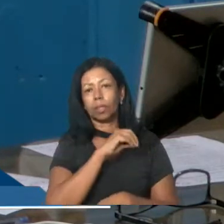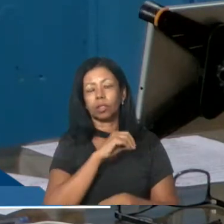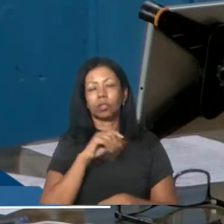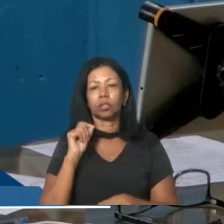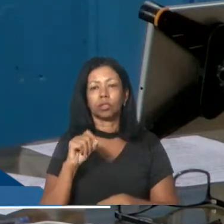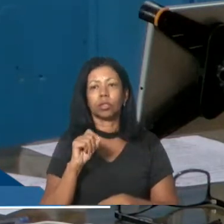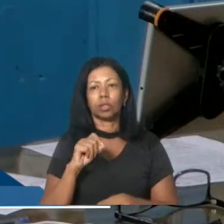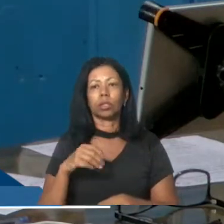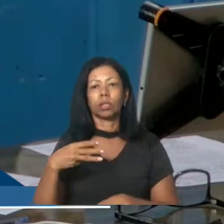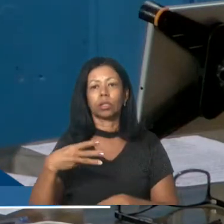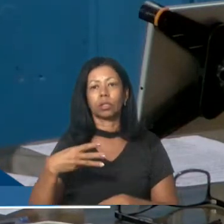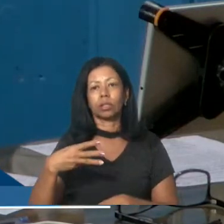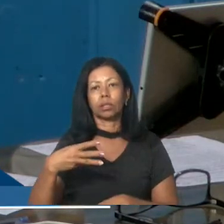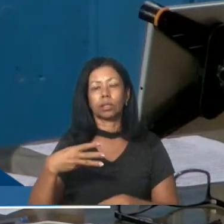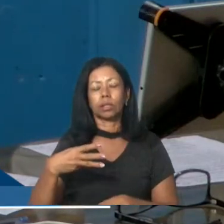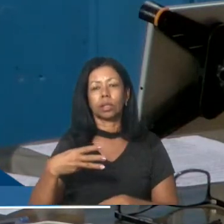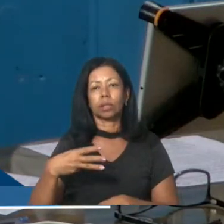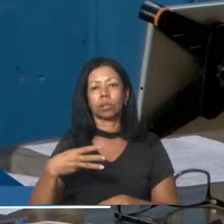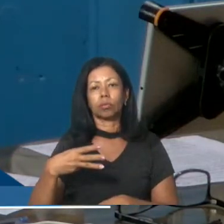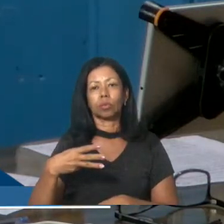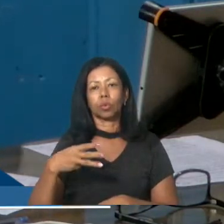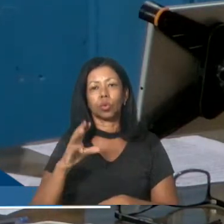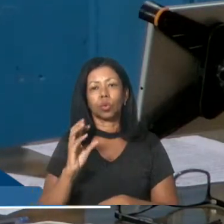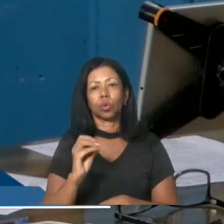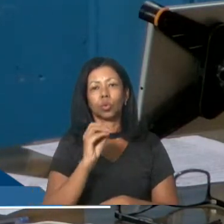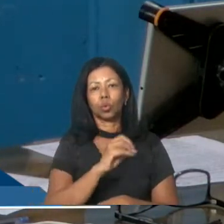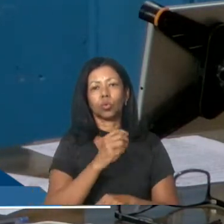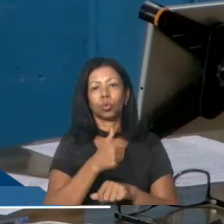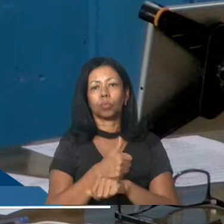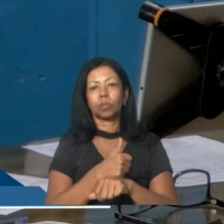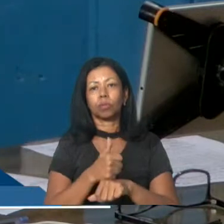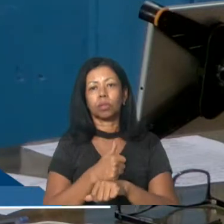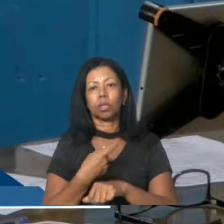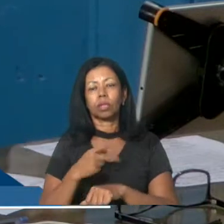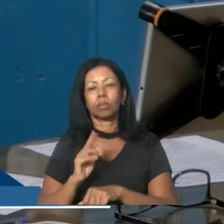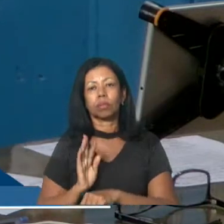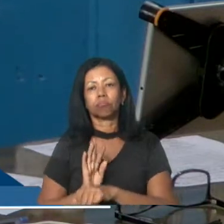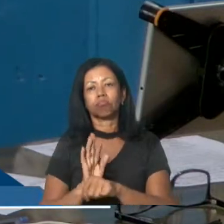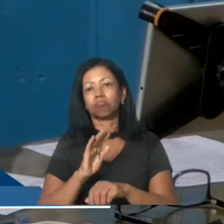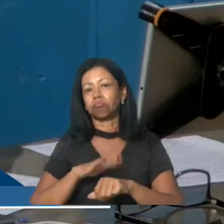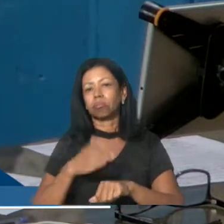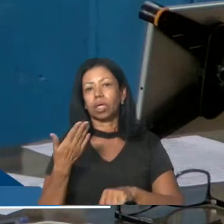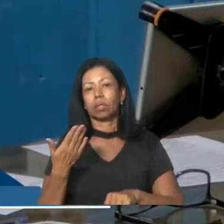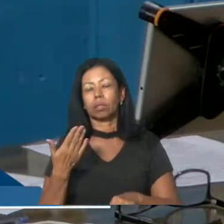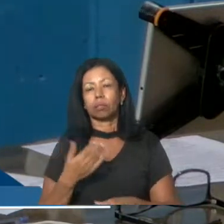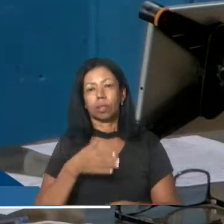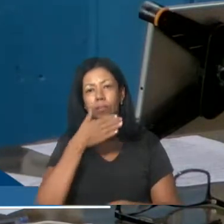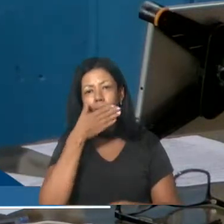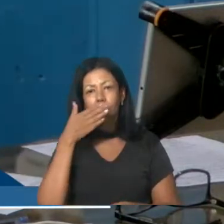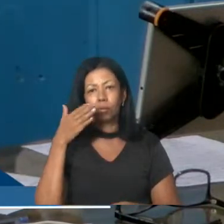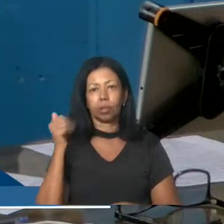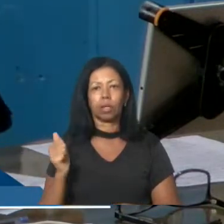mínimo, 300 profissionais a mais para atendermos a demanda. No mínimo, para ficar razoável.